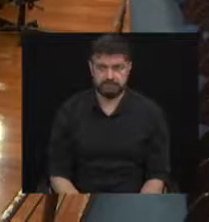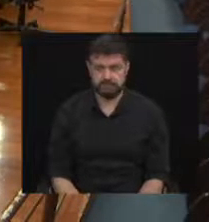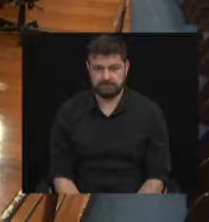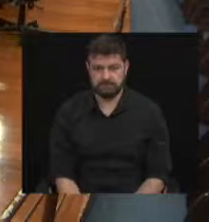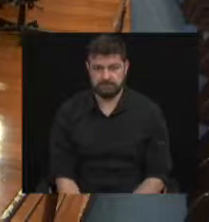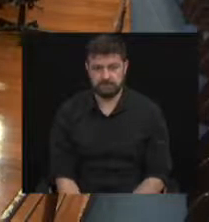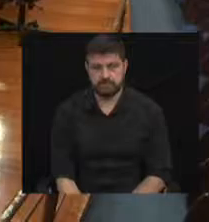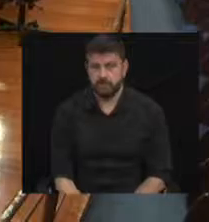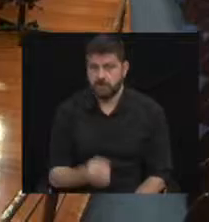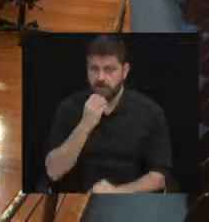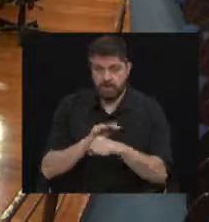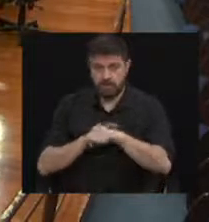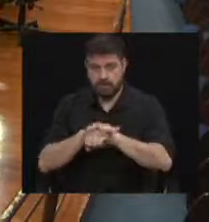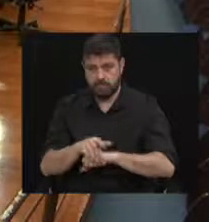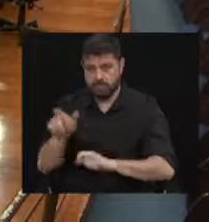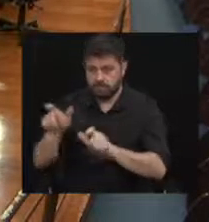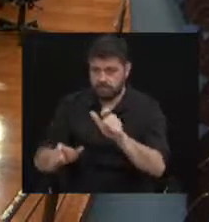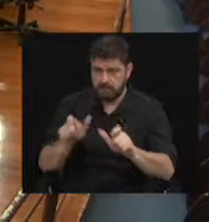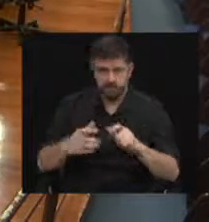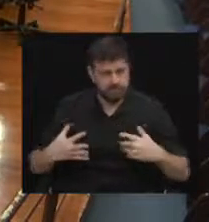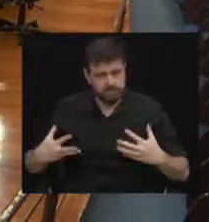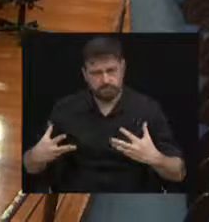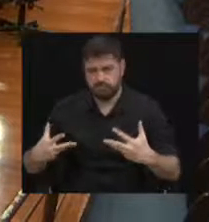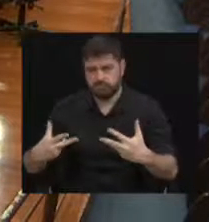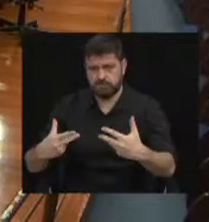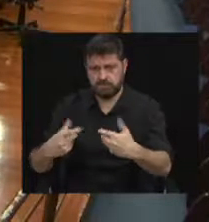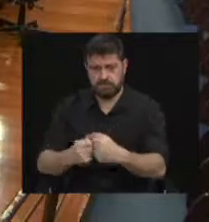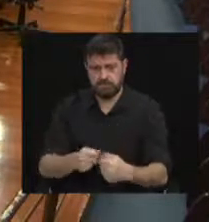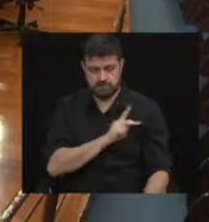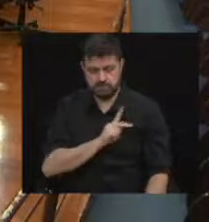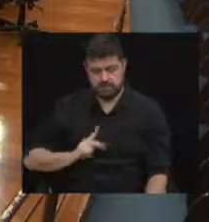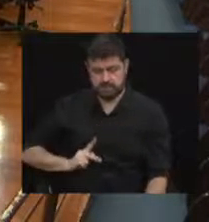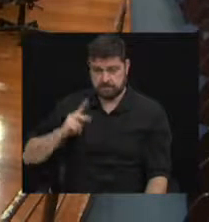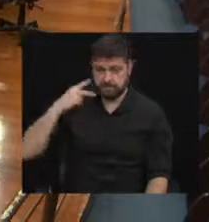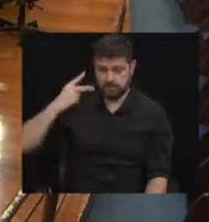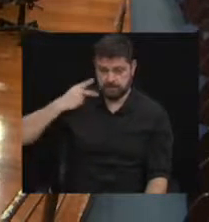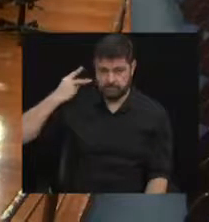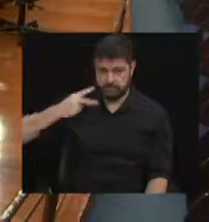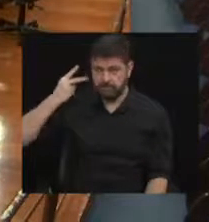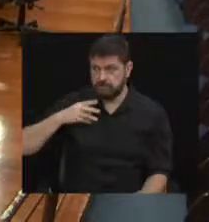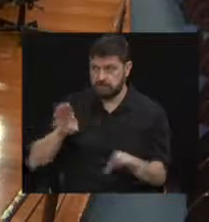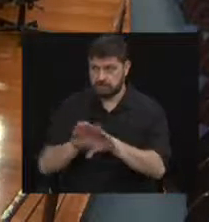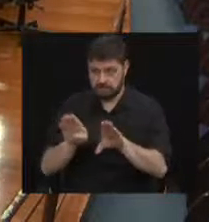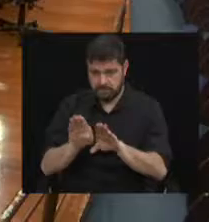O vereador, senhor Jairson Canário. O vereador Canário tem a tribuna por 5 minutos.